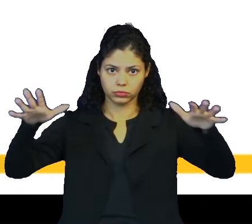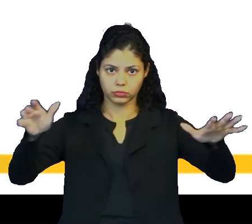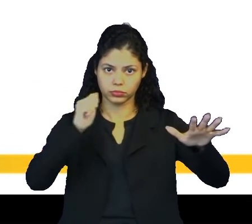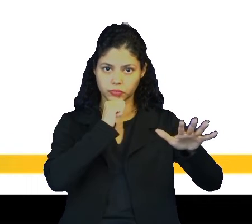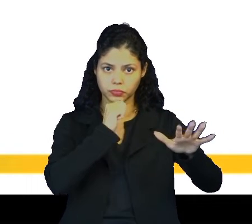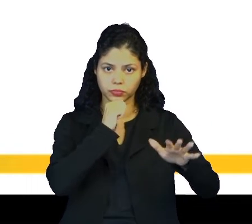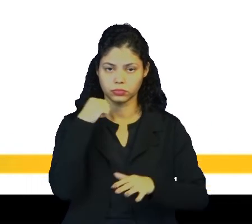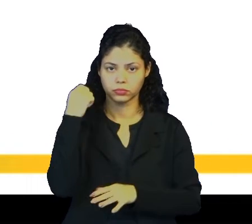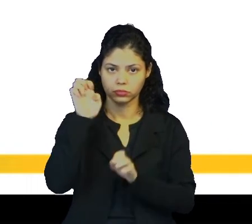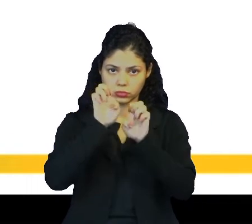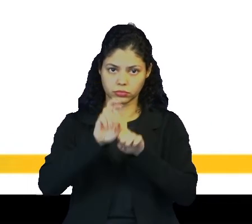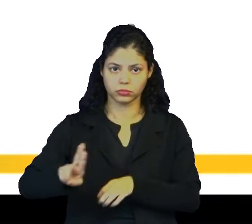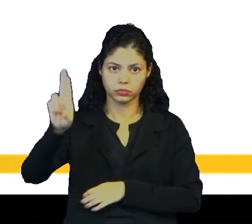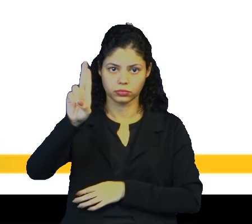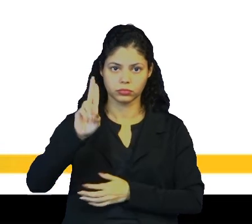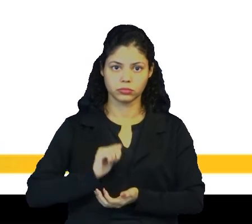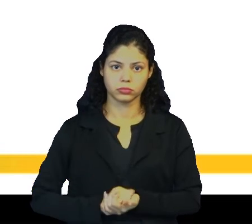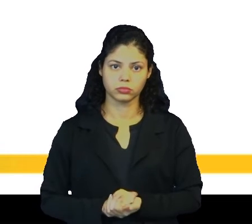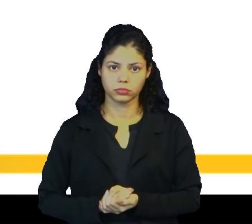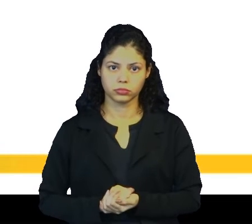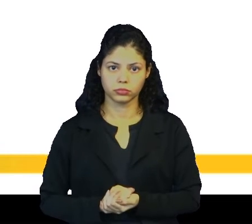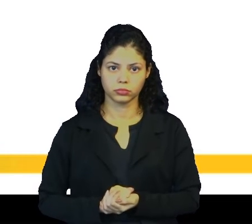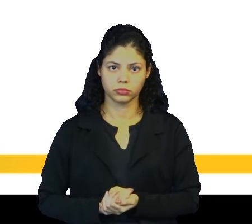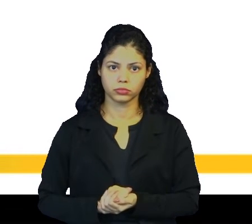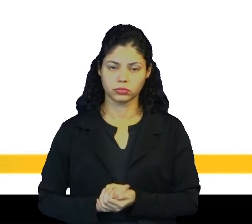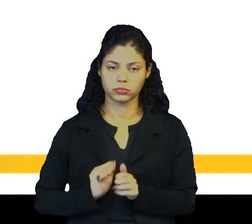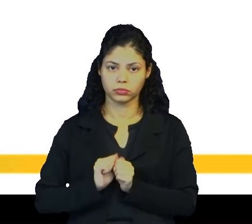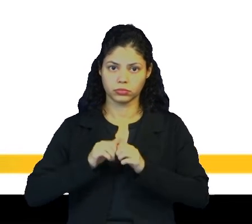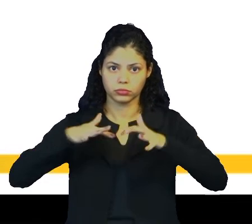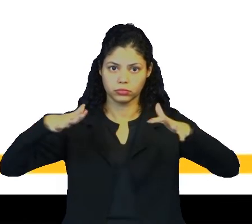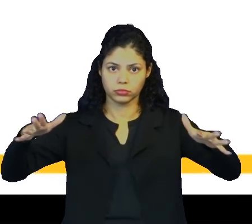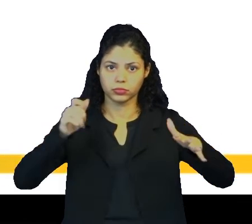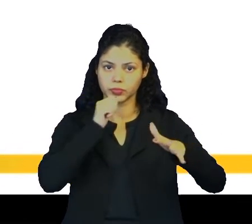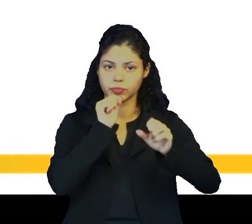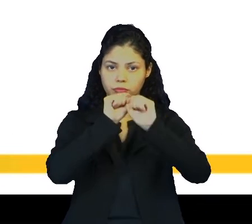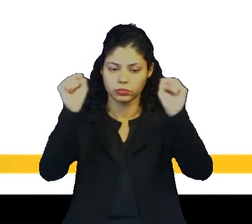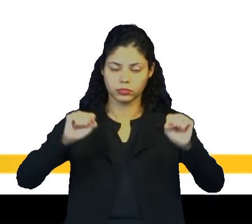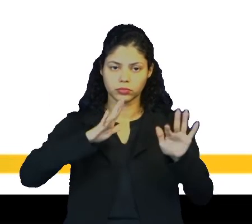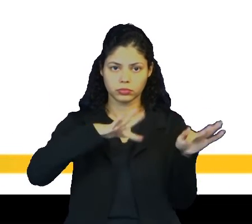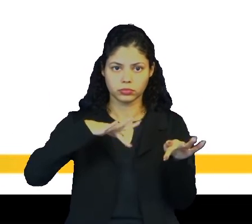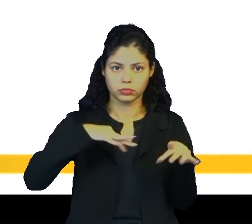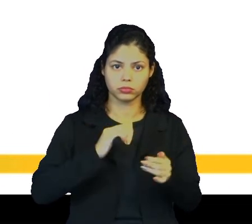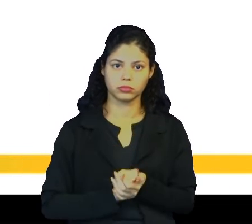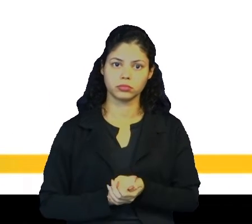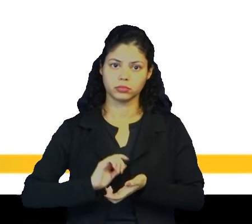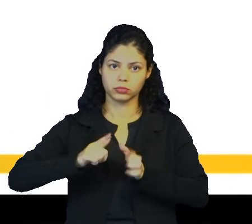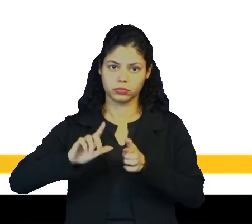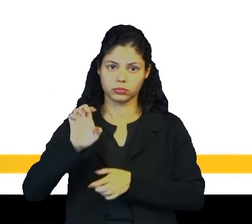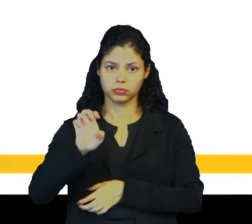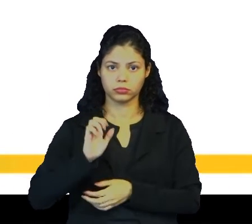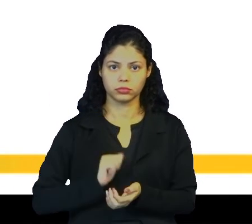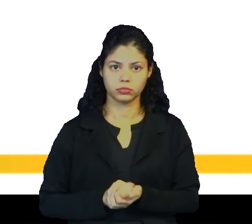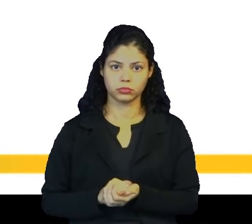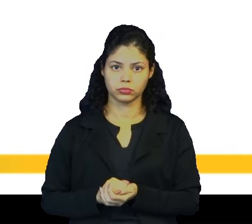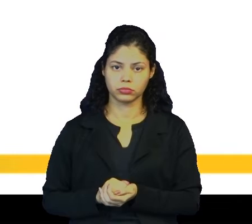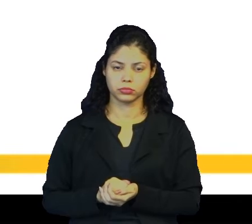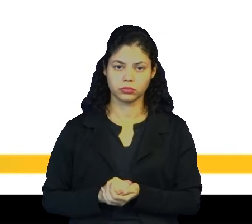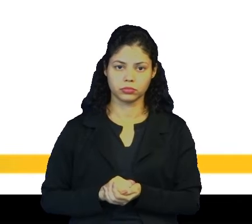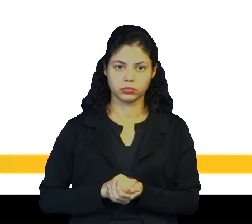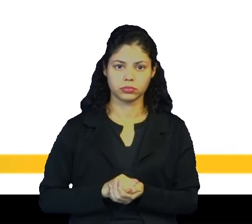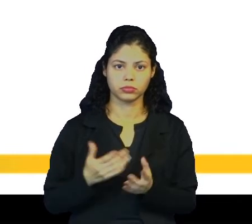do absolutismo na Europa. Letra D, expansão do sistema feudal. Ou letra E, enfraquecimento da